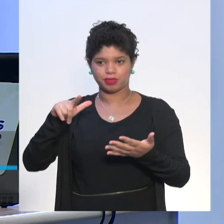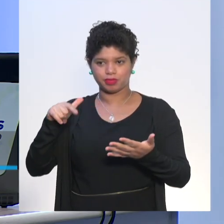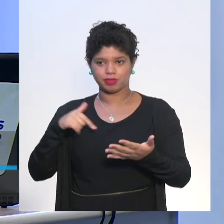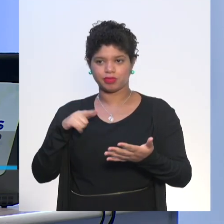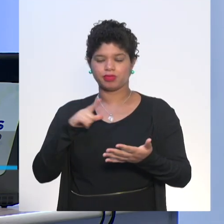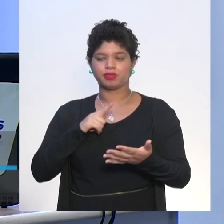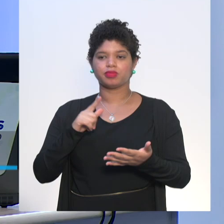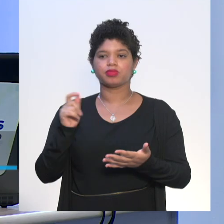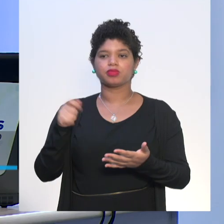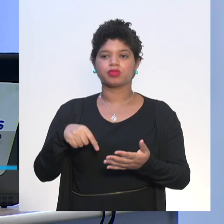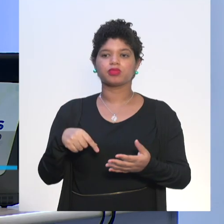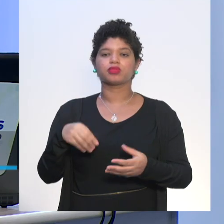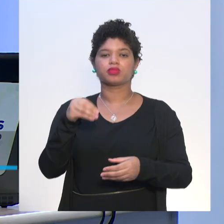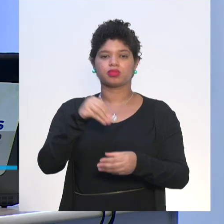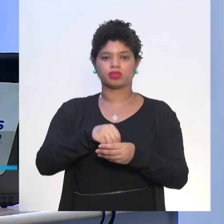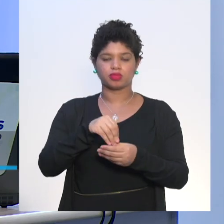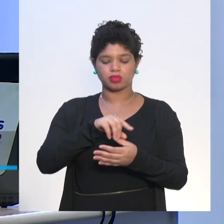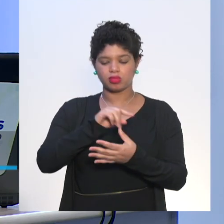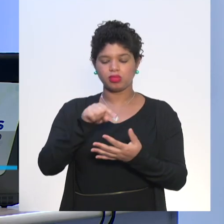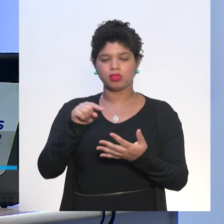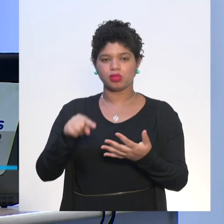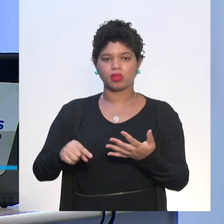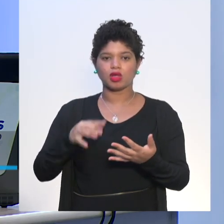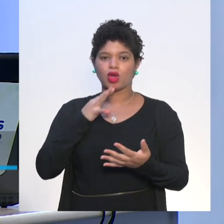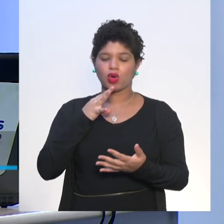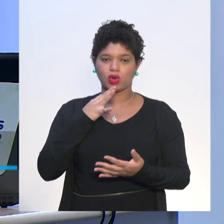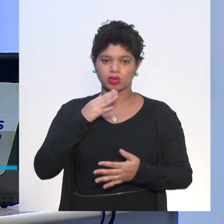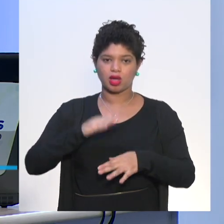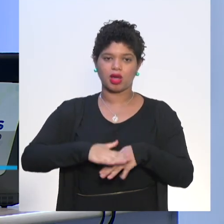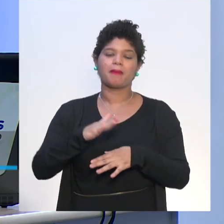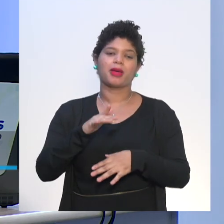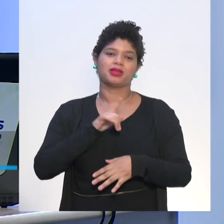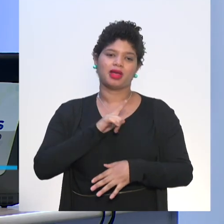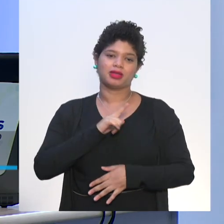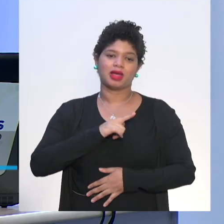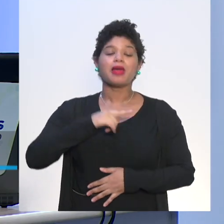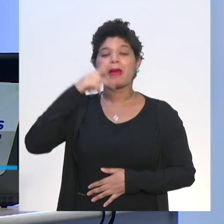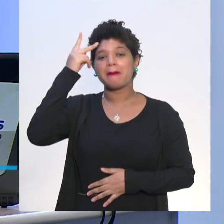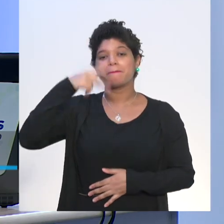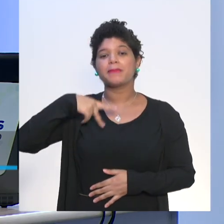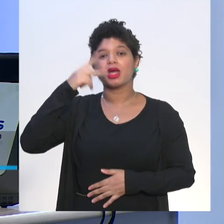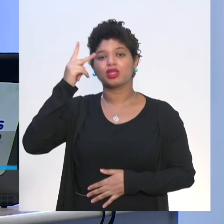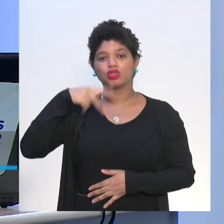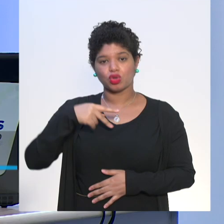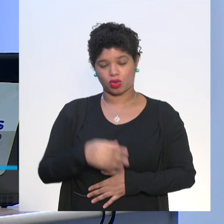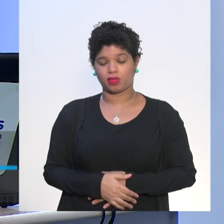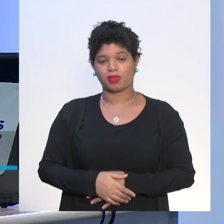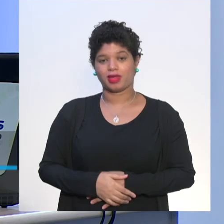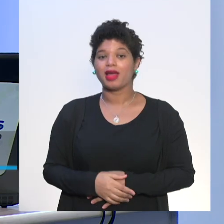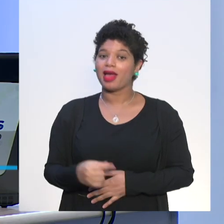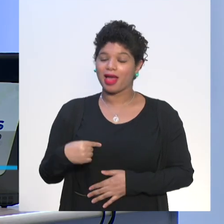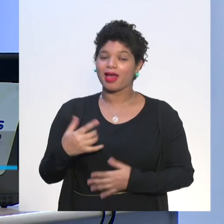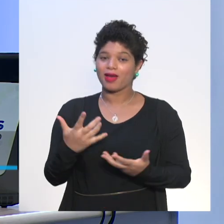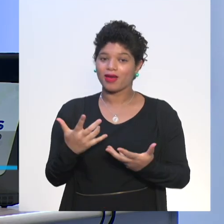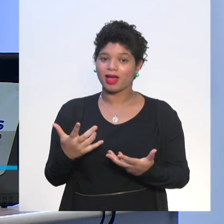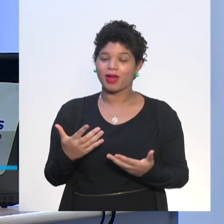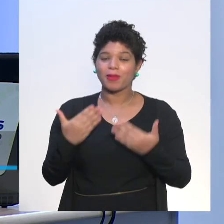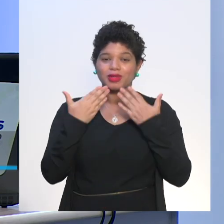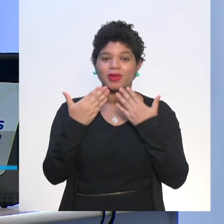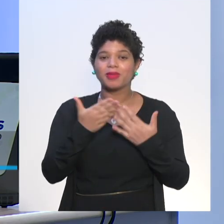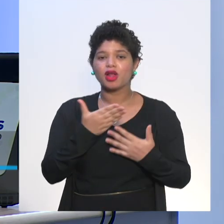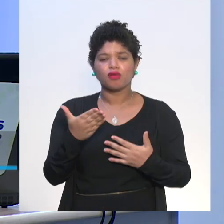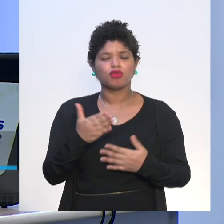campos, dentro de outros campos de conhecimento também, no fundo, pessoal. Isso que eu quero trazer para vocês,